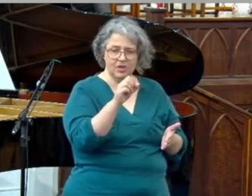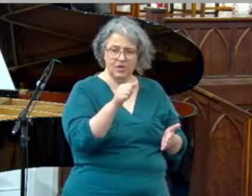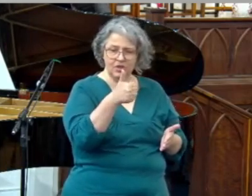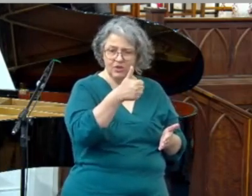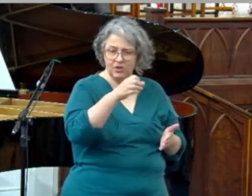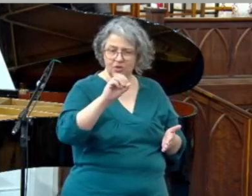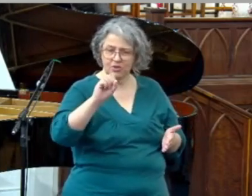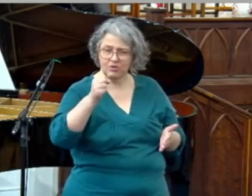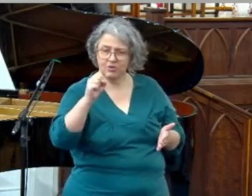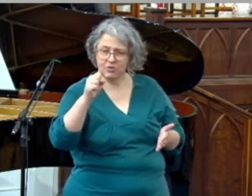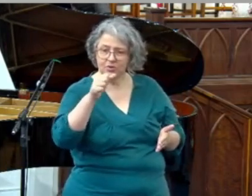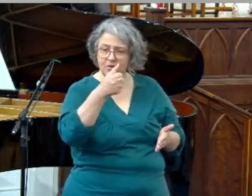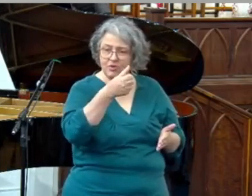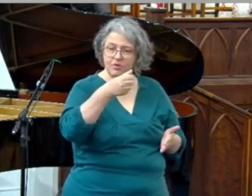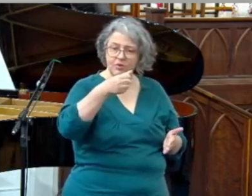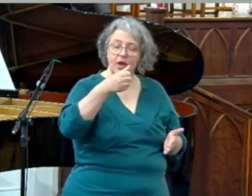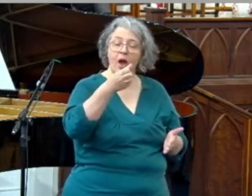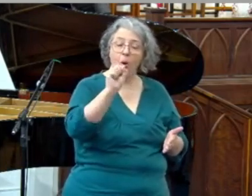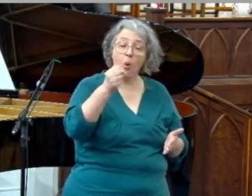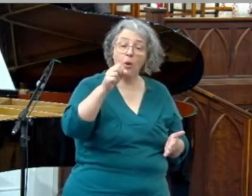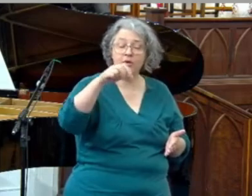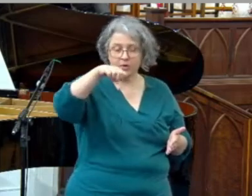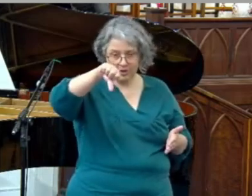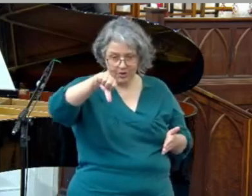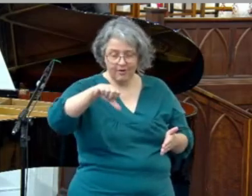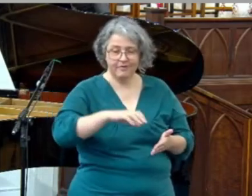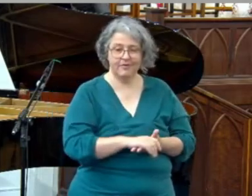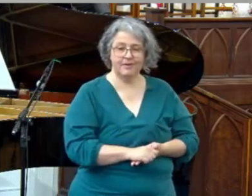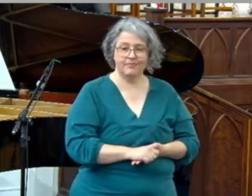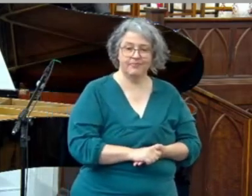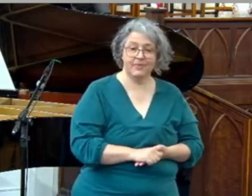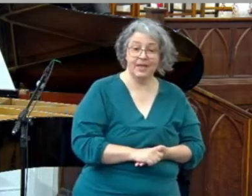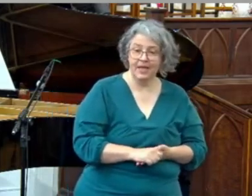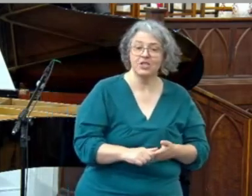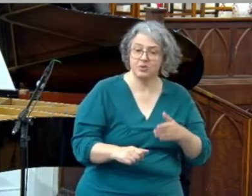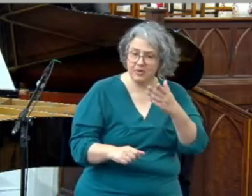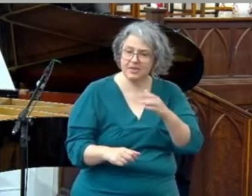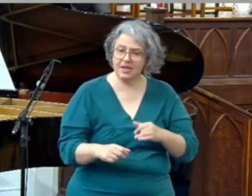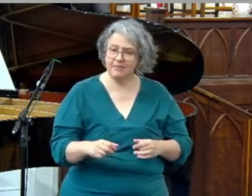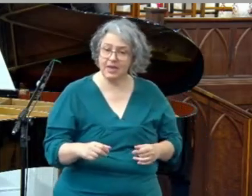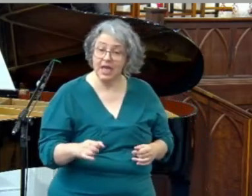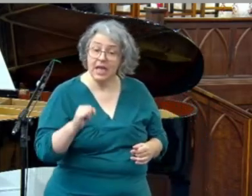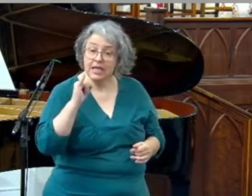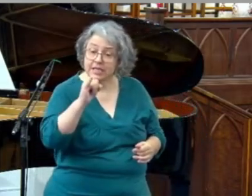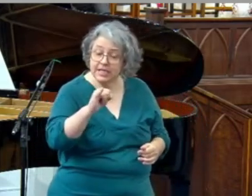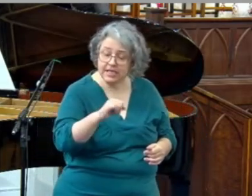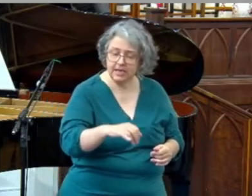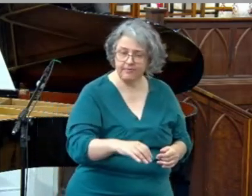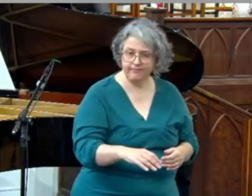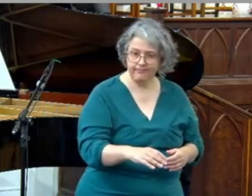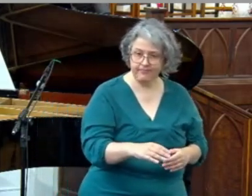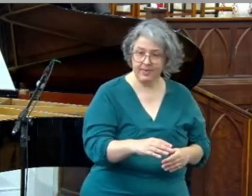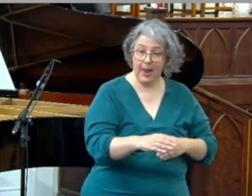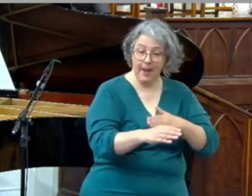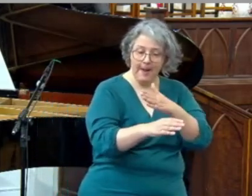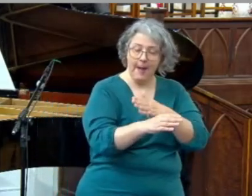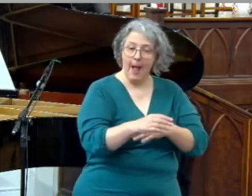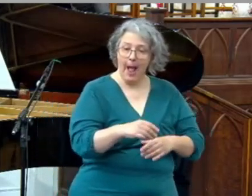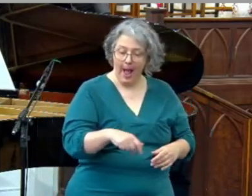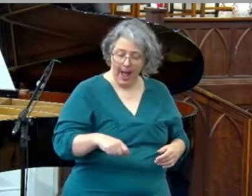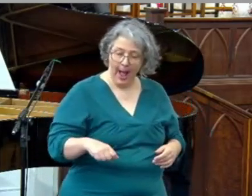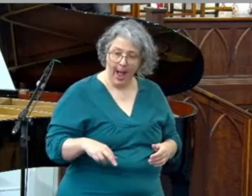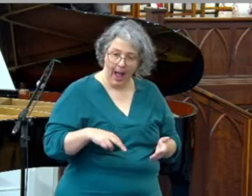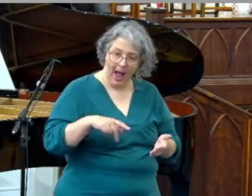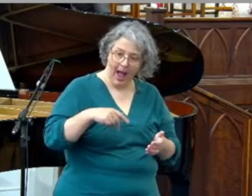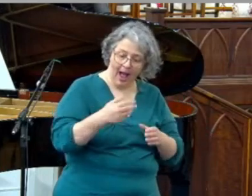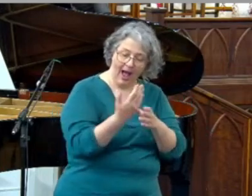ler: Se a sua mão ou o seu pé leva você a tropeçar,